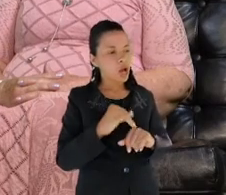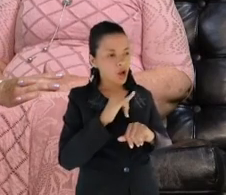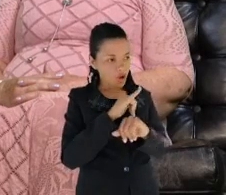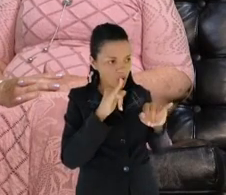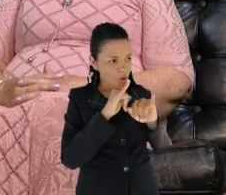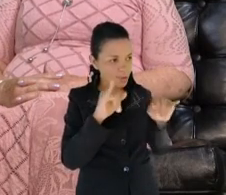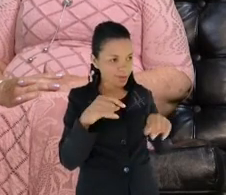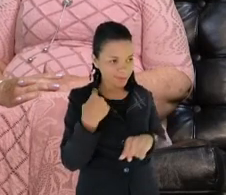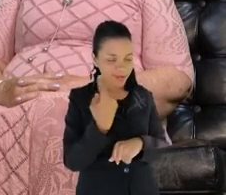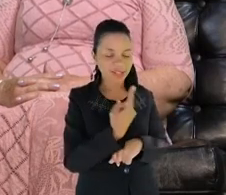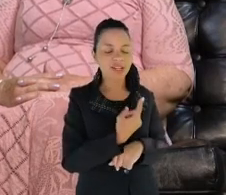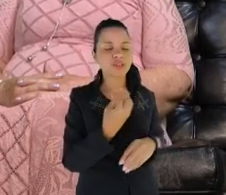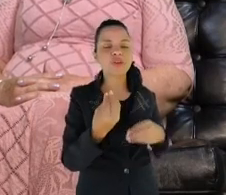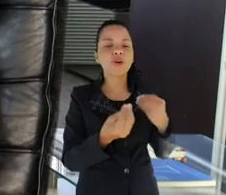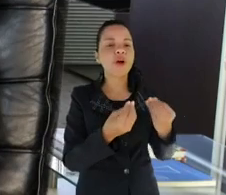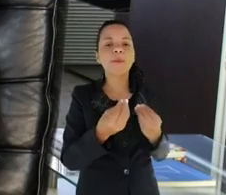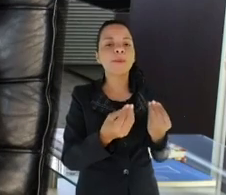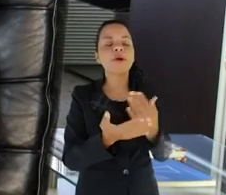universo da literatura.